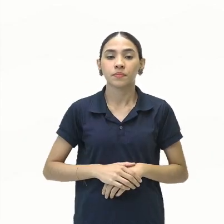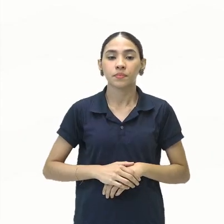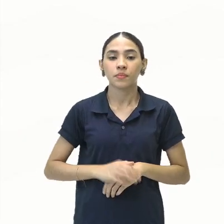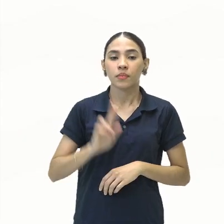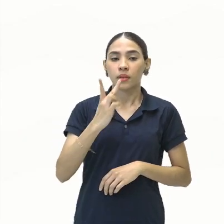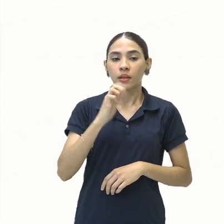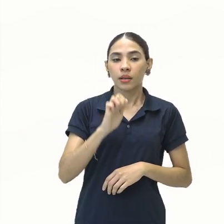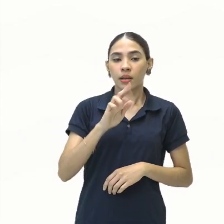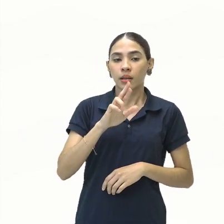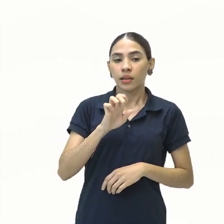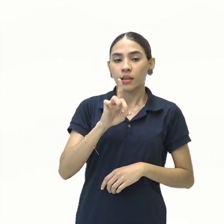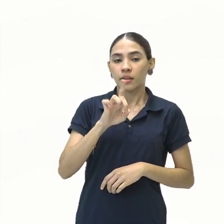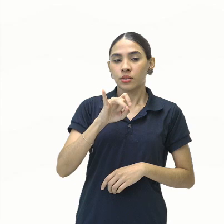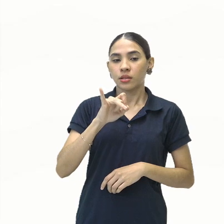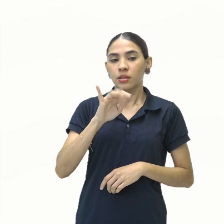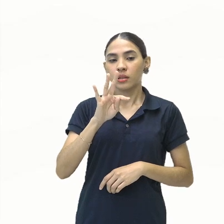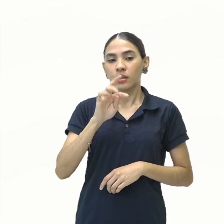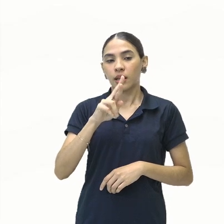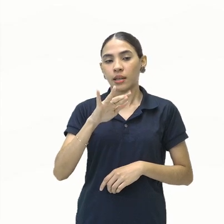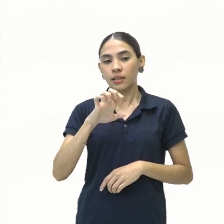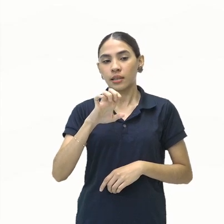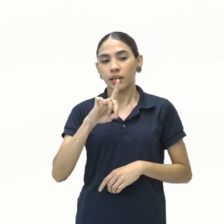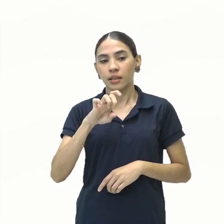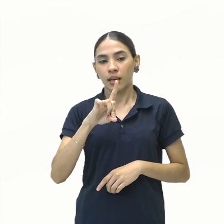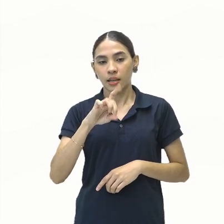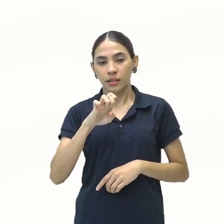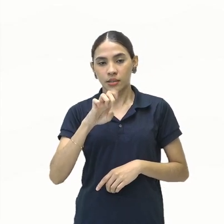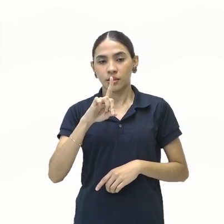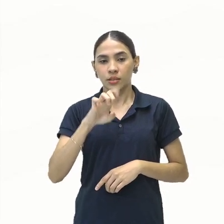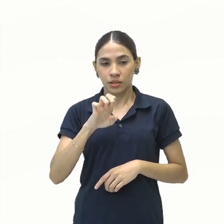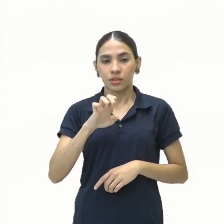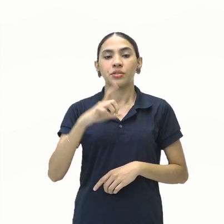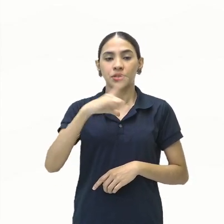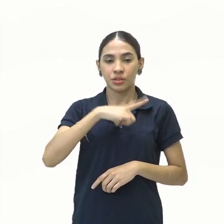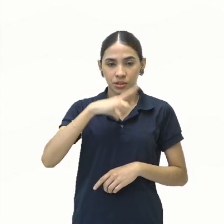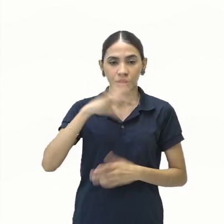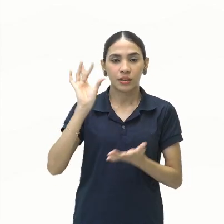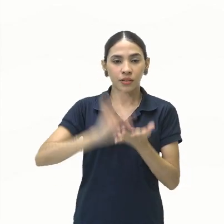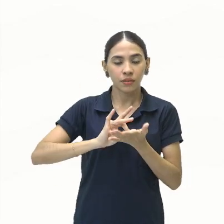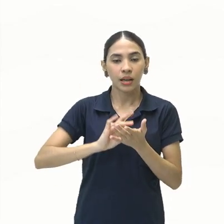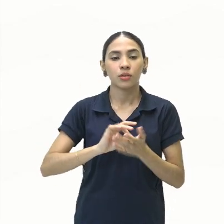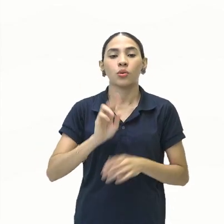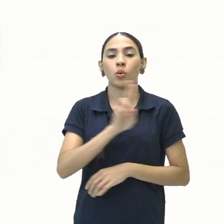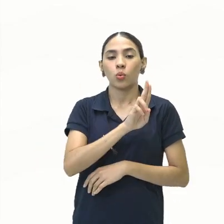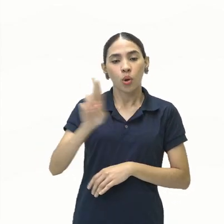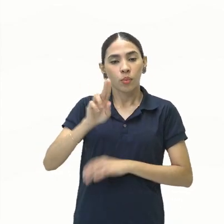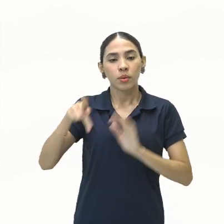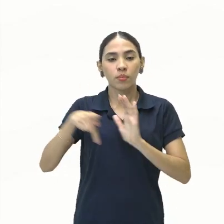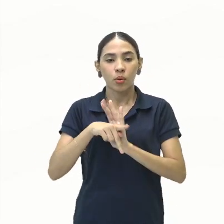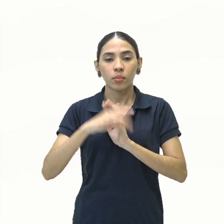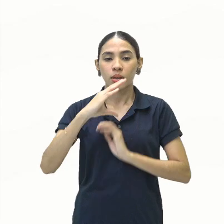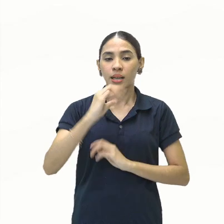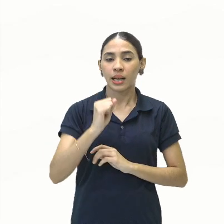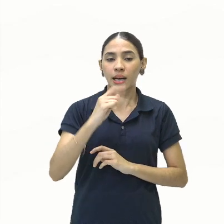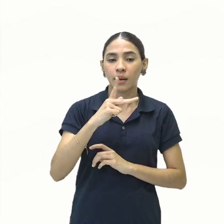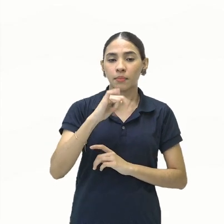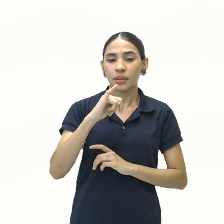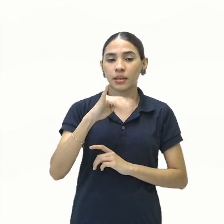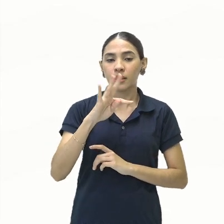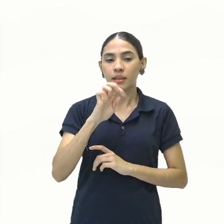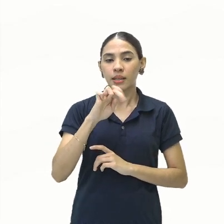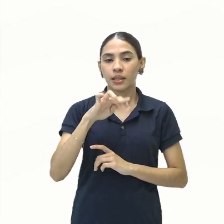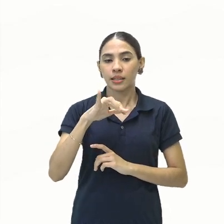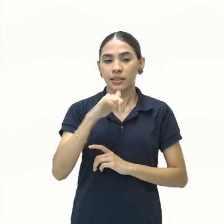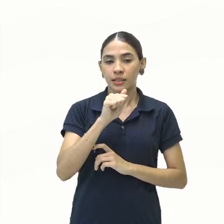Hereditariedade existia em relação às capitanias hereditárias? Com certeza, como o próprio nome fala, capitanias hereditárias,